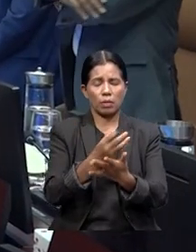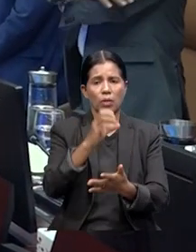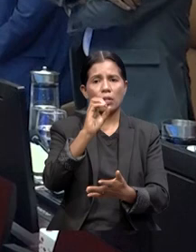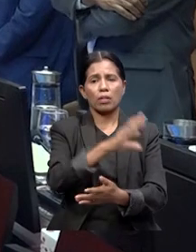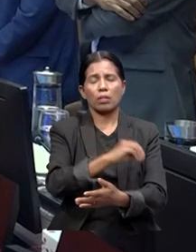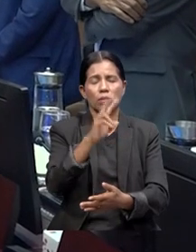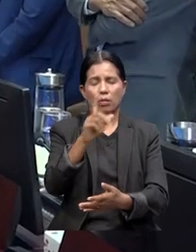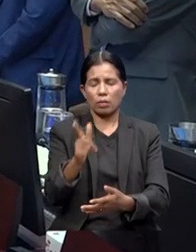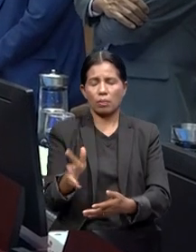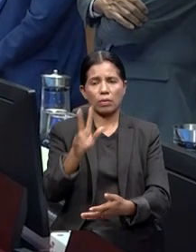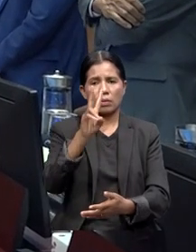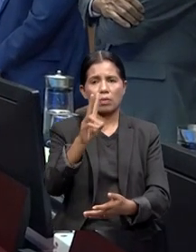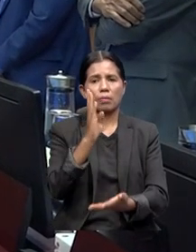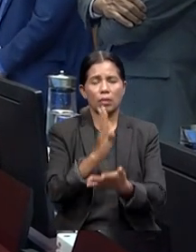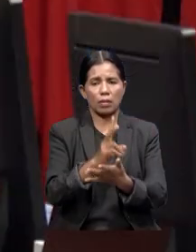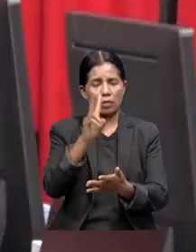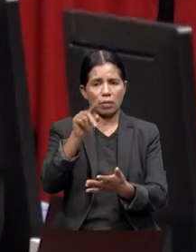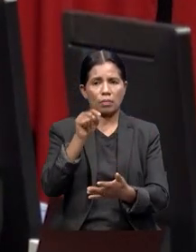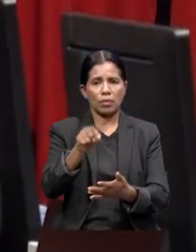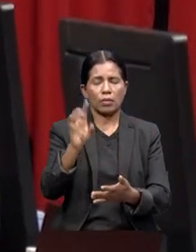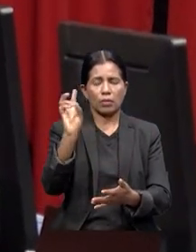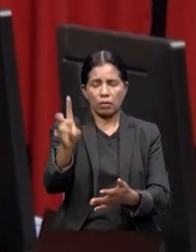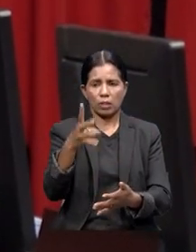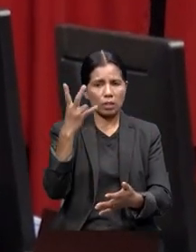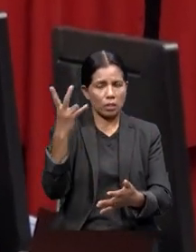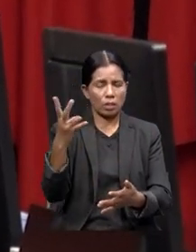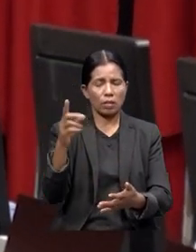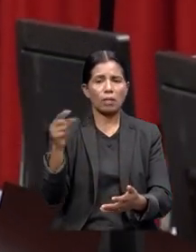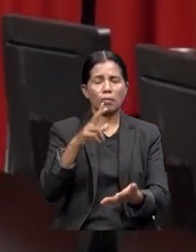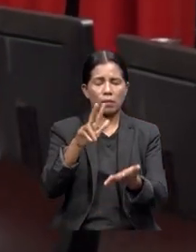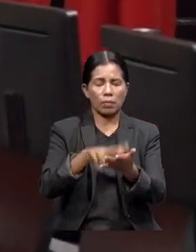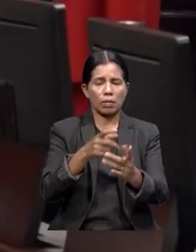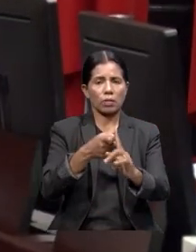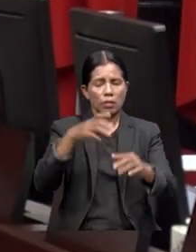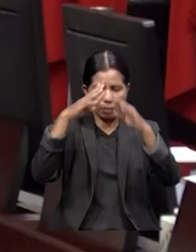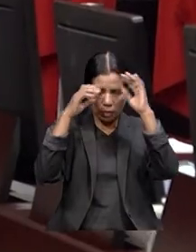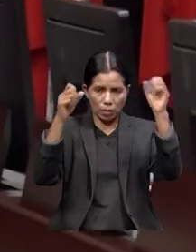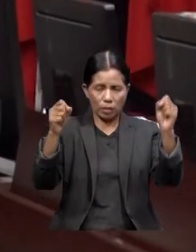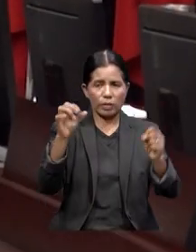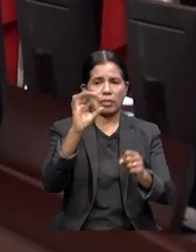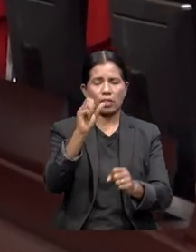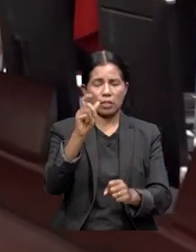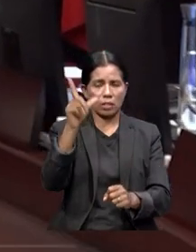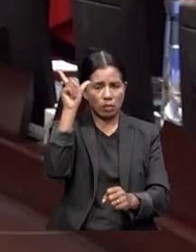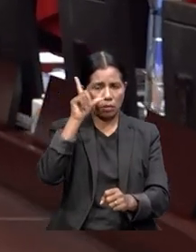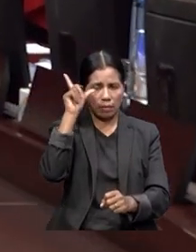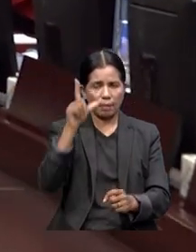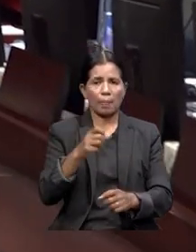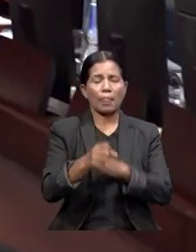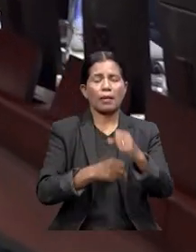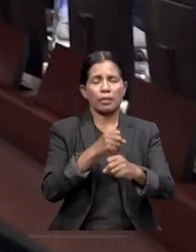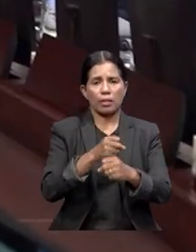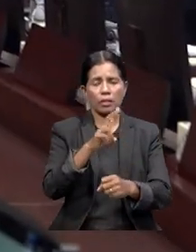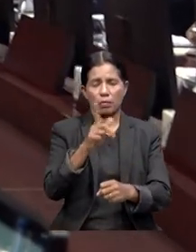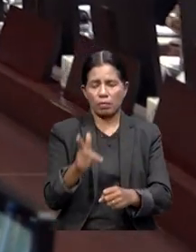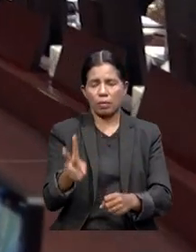riuroron resingrua ho montante bilion rua pontusan resingitu liu, no promulga usi presidente republika Francisco Guterres Lualo. No tinang riuroron